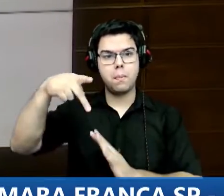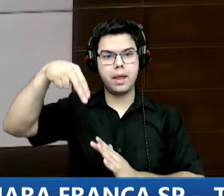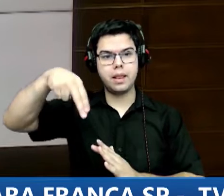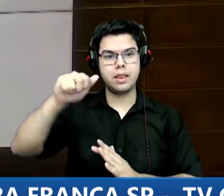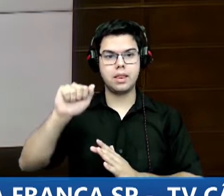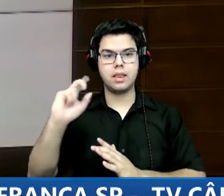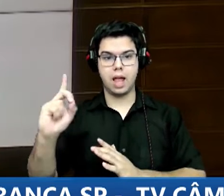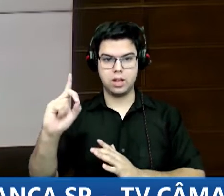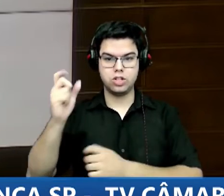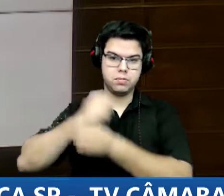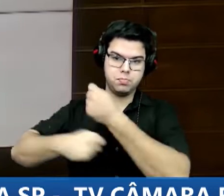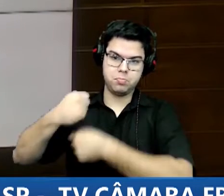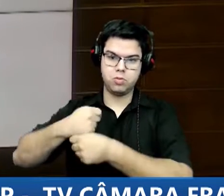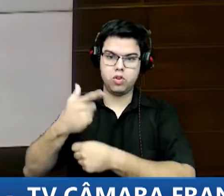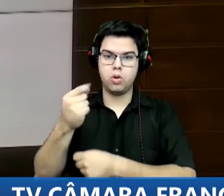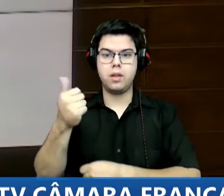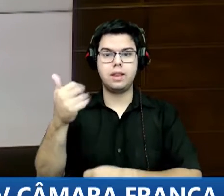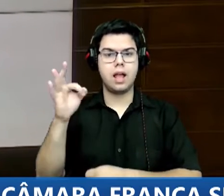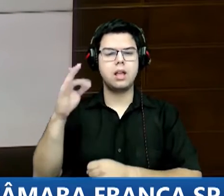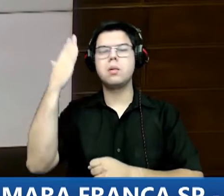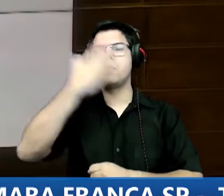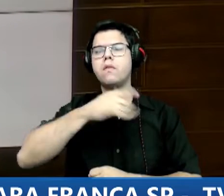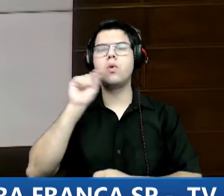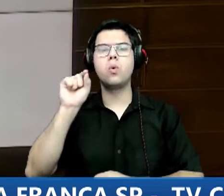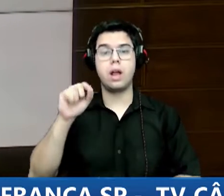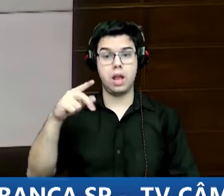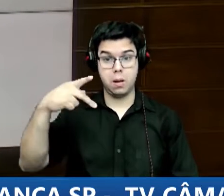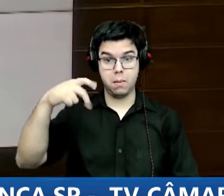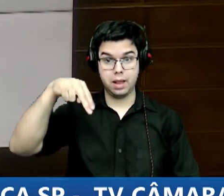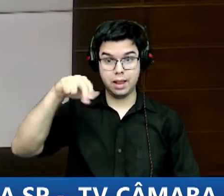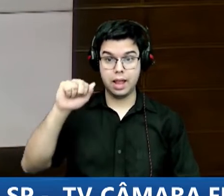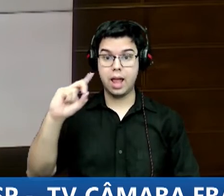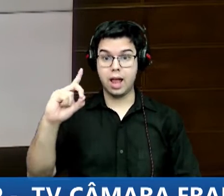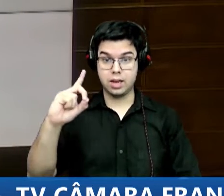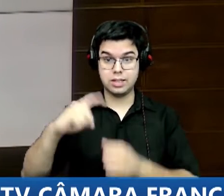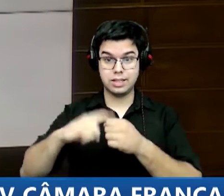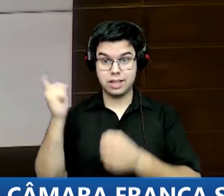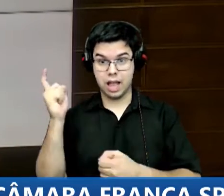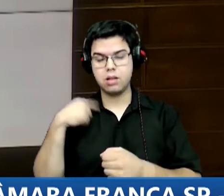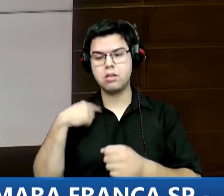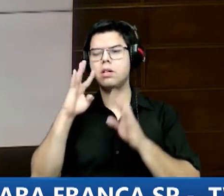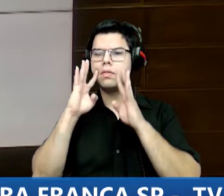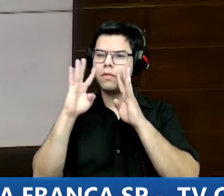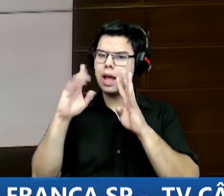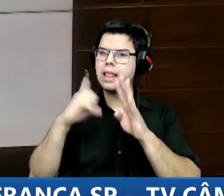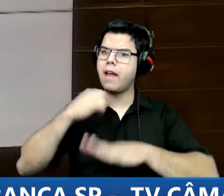o seguinte: quando a PNAD saiu, nós verificávamos que Franca tinha uma renda per capita,